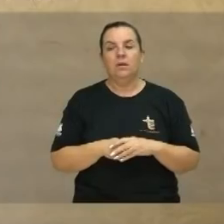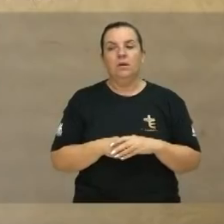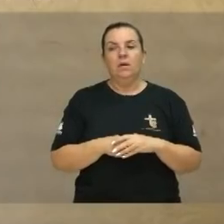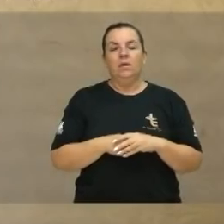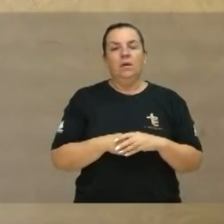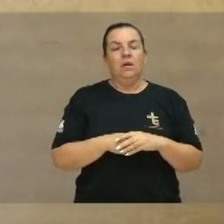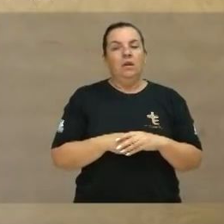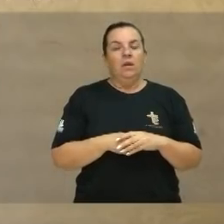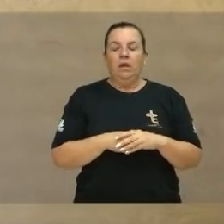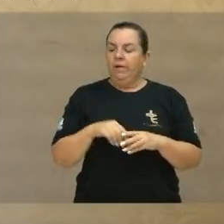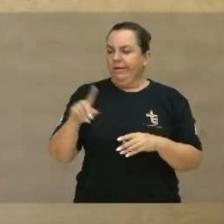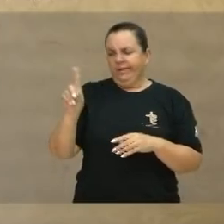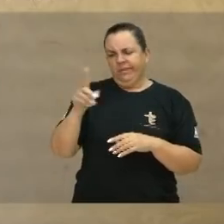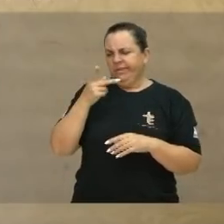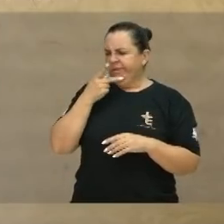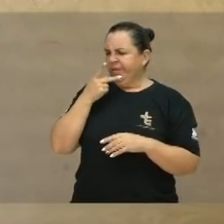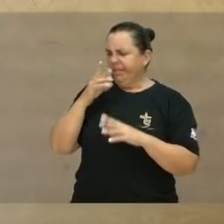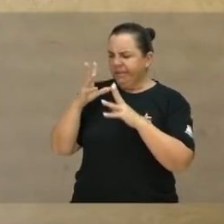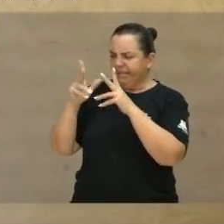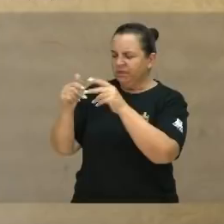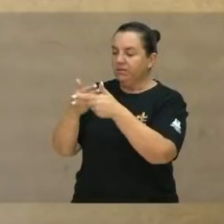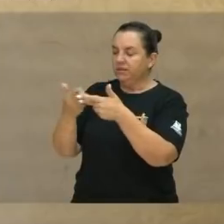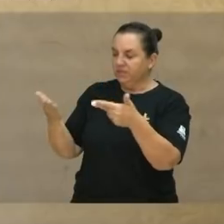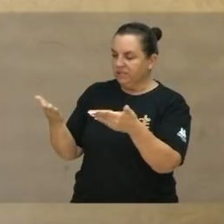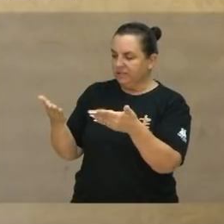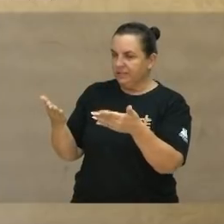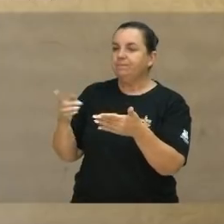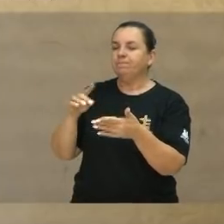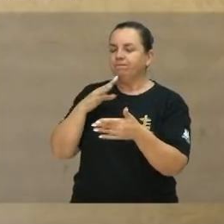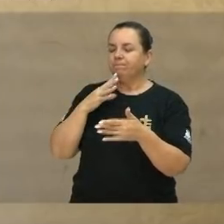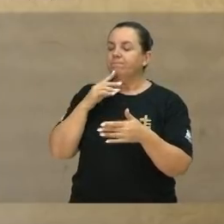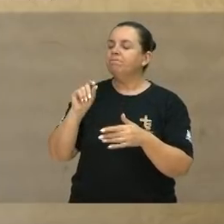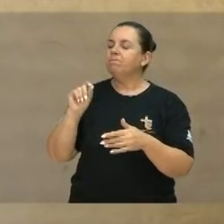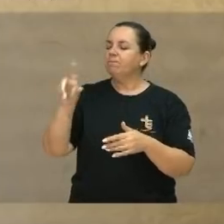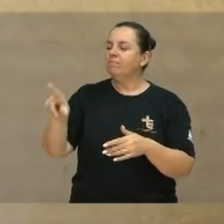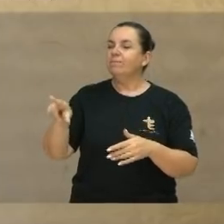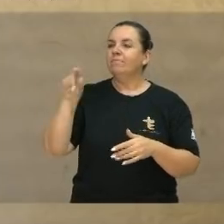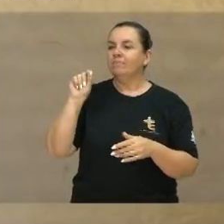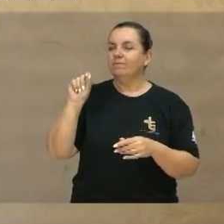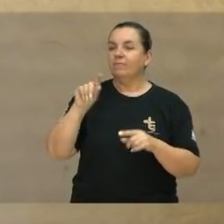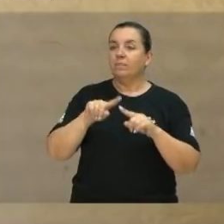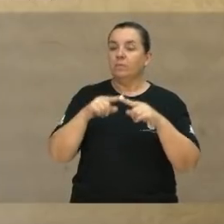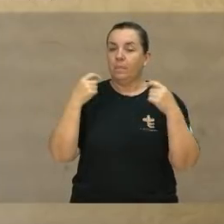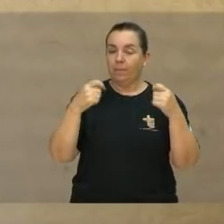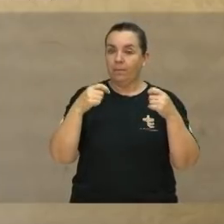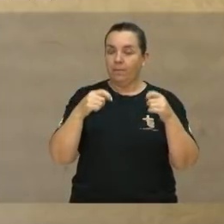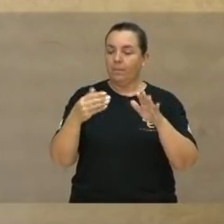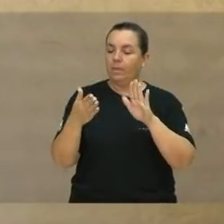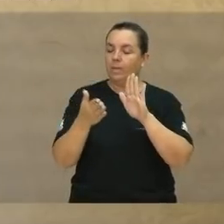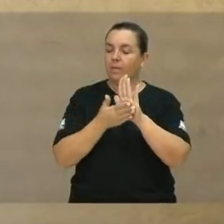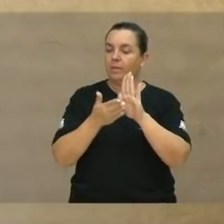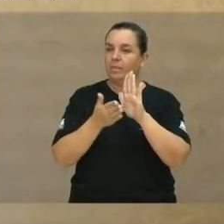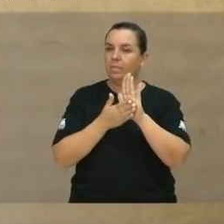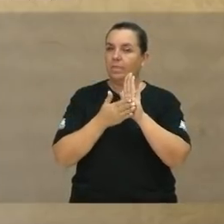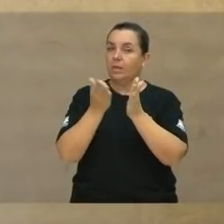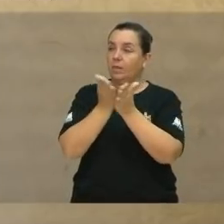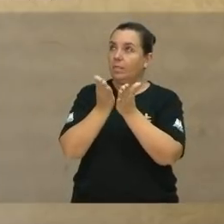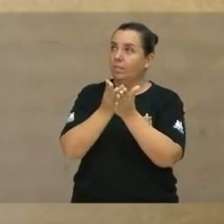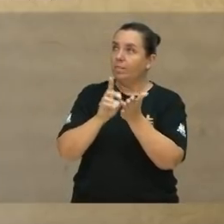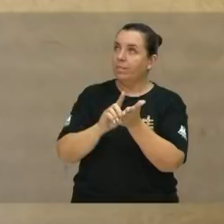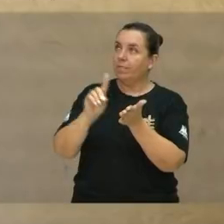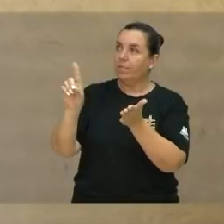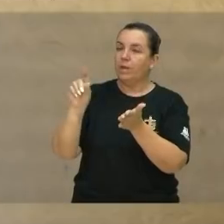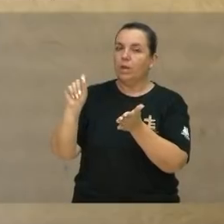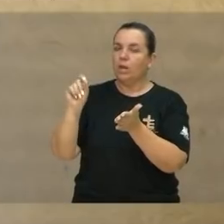falo de todos vós eu conheço os que escolhi mas é preciso que se cumpra a escritura aquele que